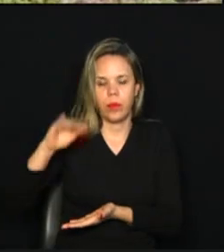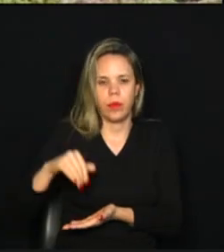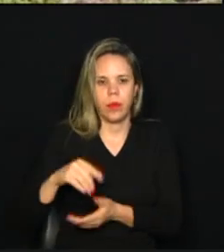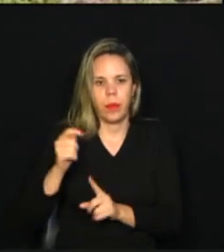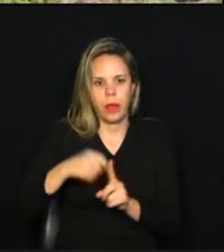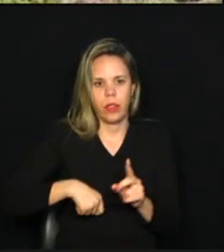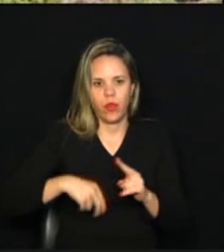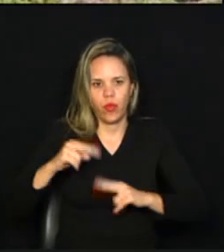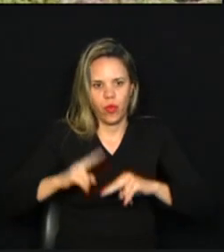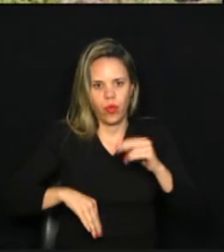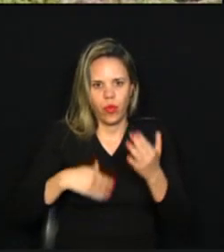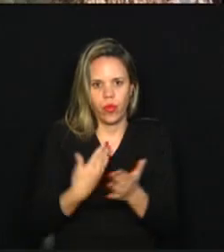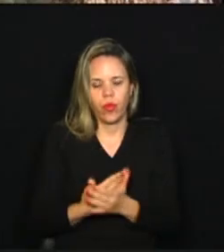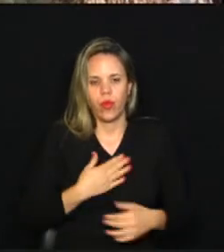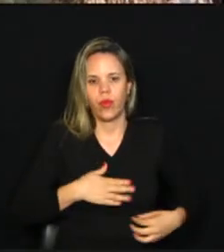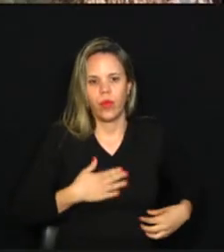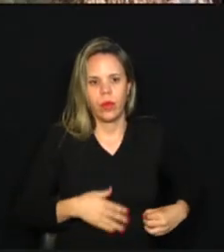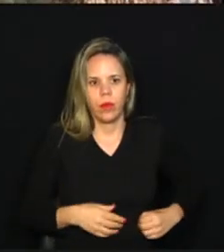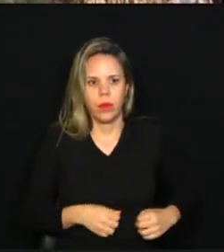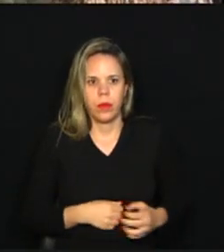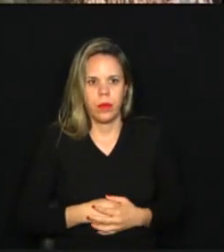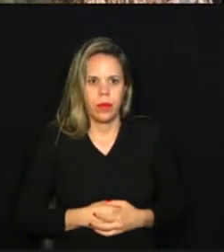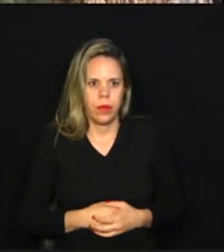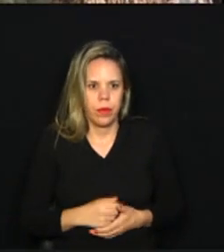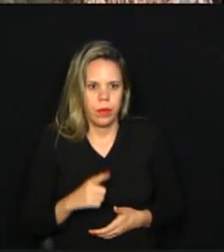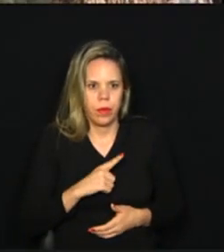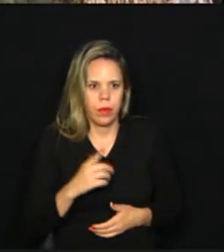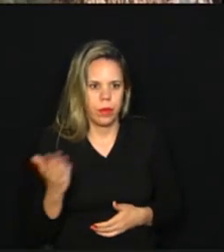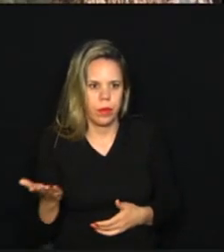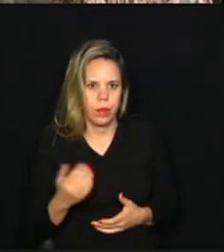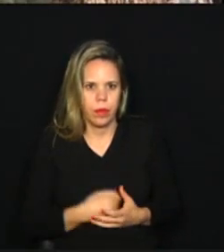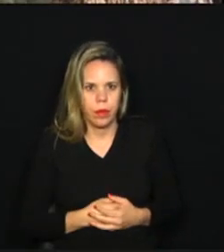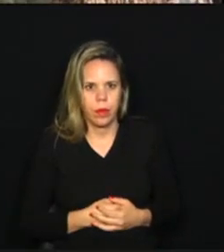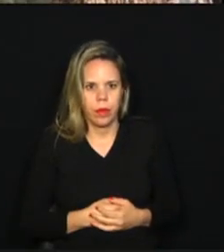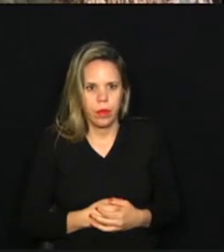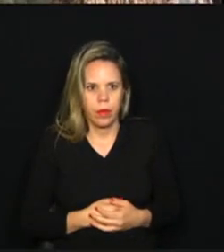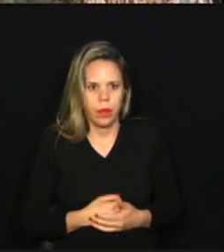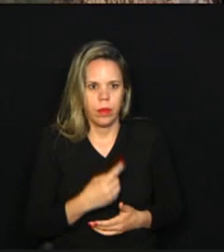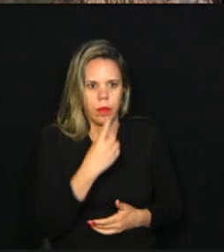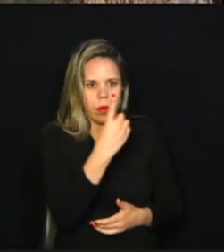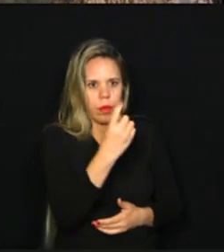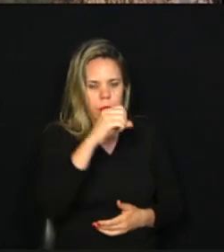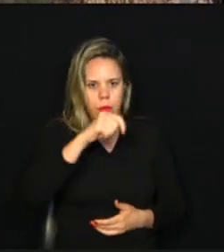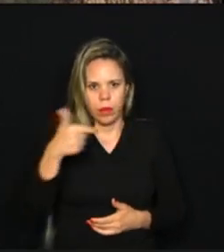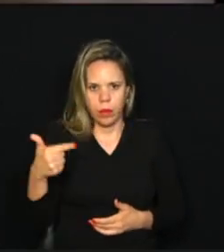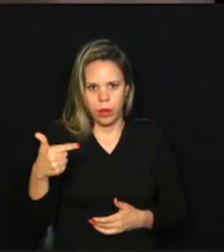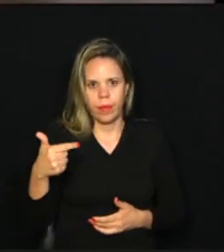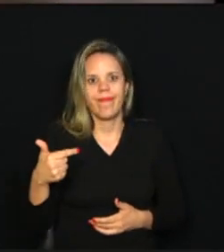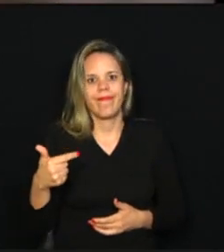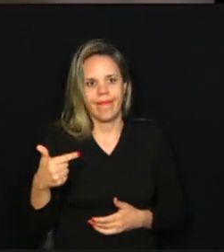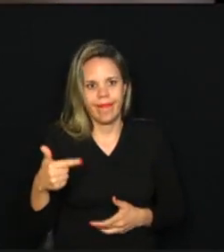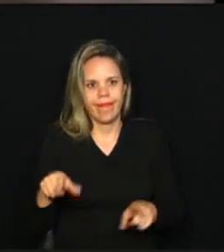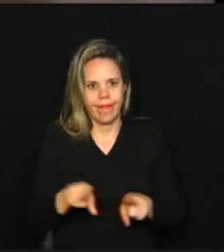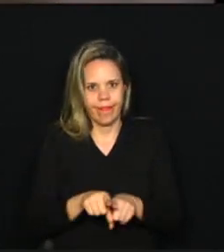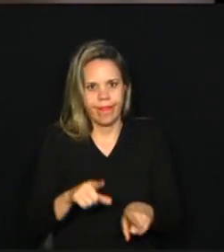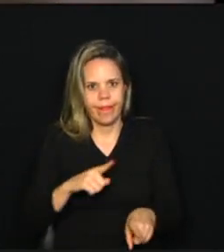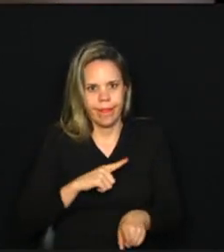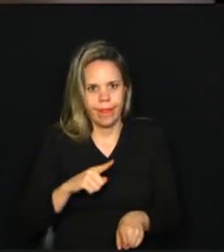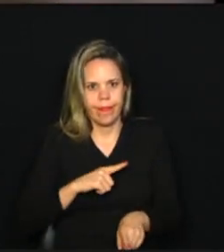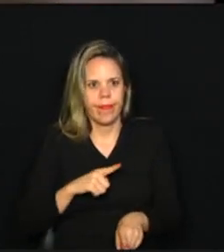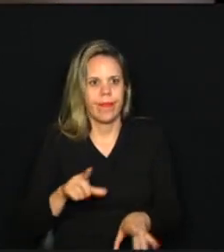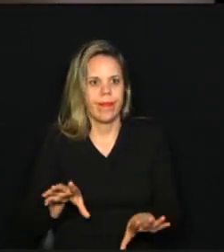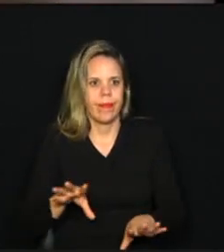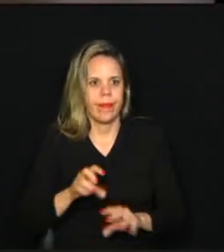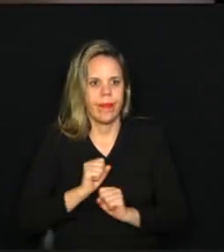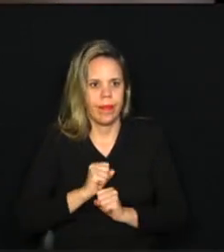junho até meio de agosto. A gente teve 192 casos positivos, e muitos dos